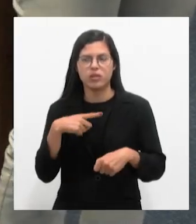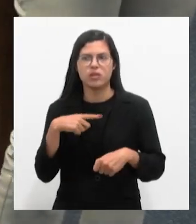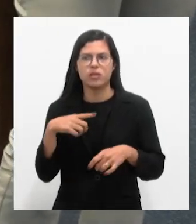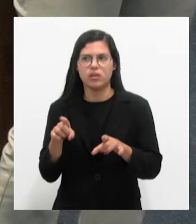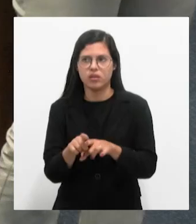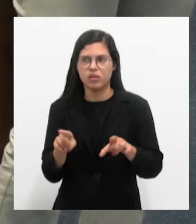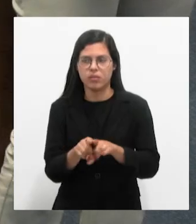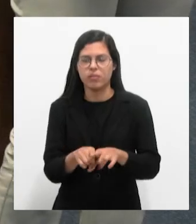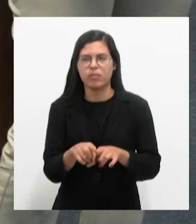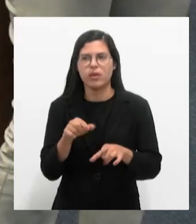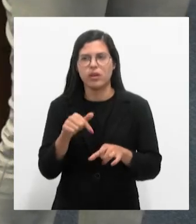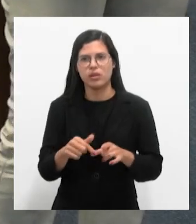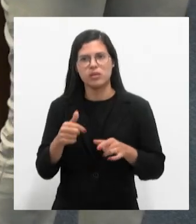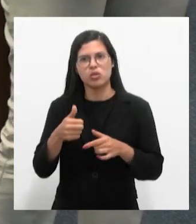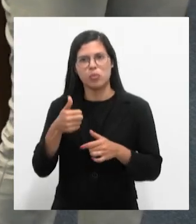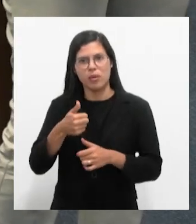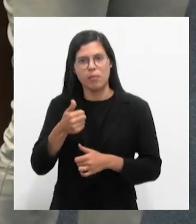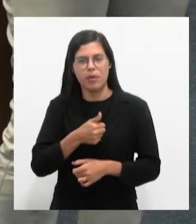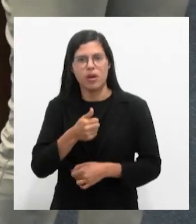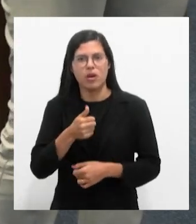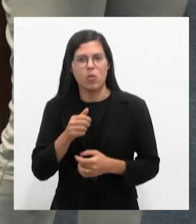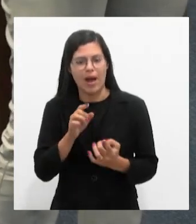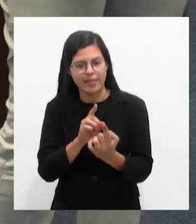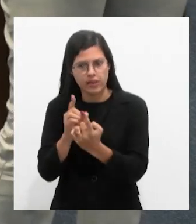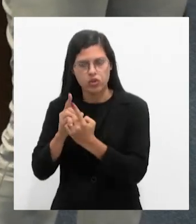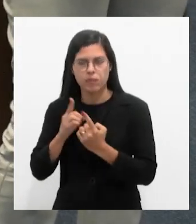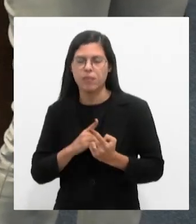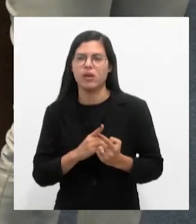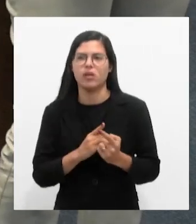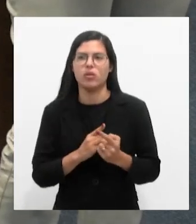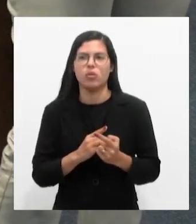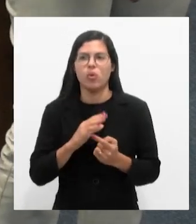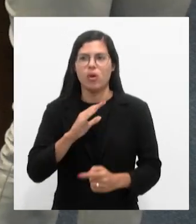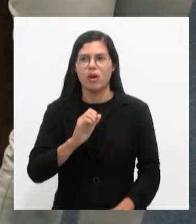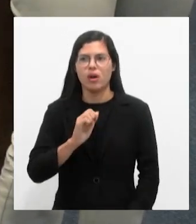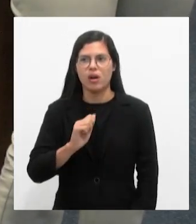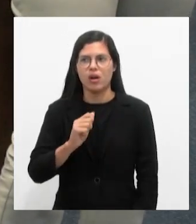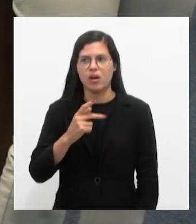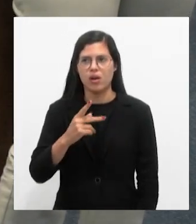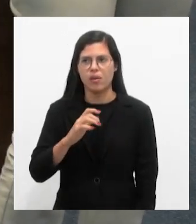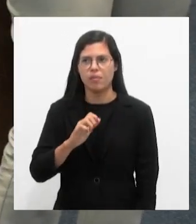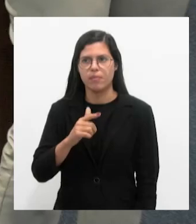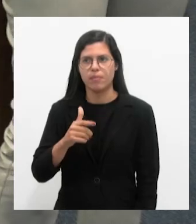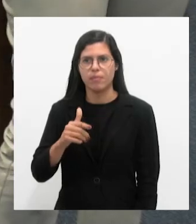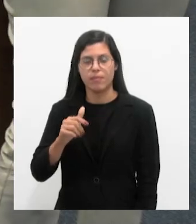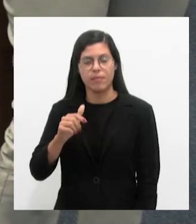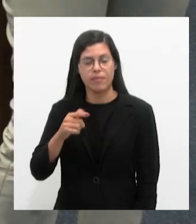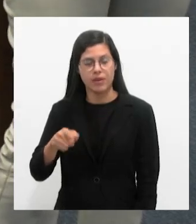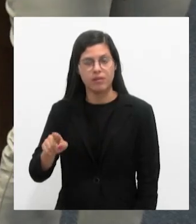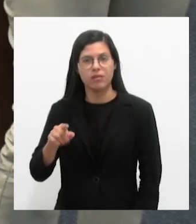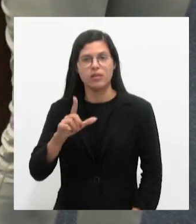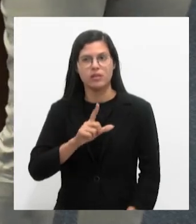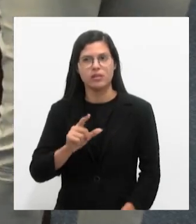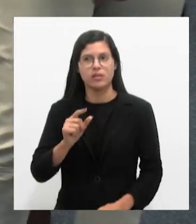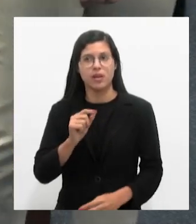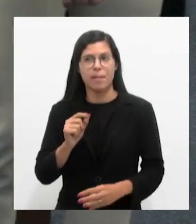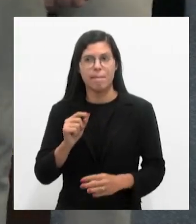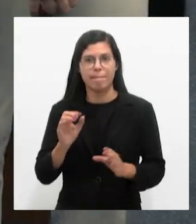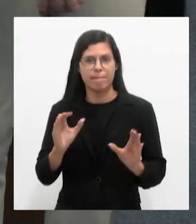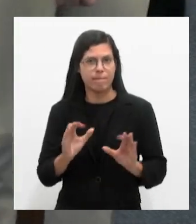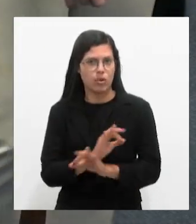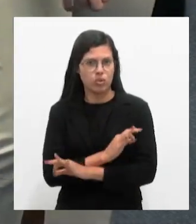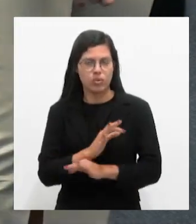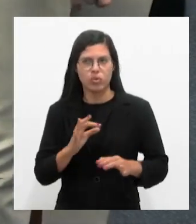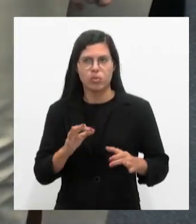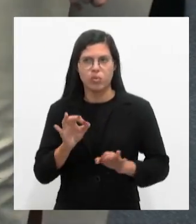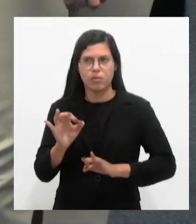incluído. Então, o capelão ele já sai preparado, porque ele atua também nesses desastres, e agora, com a capelania de grandes